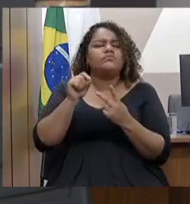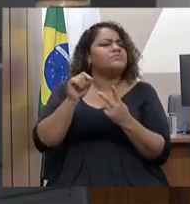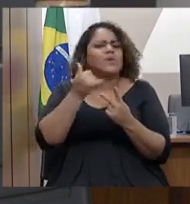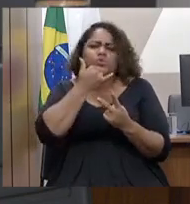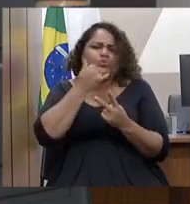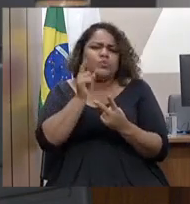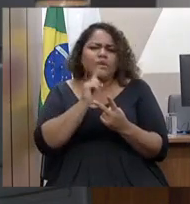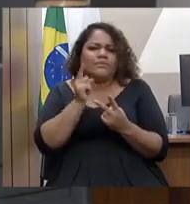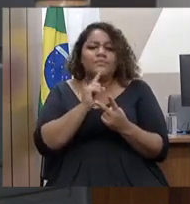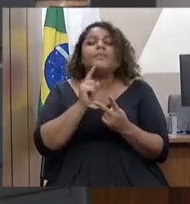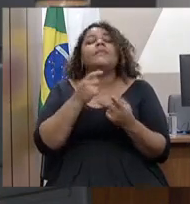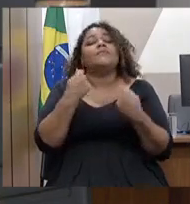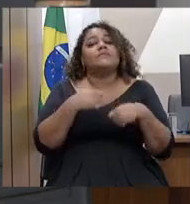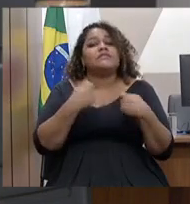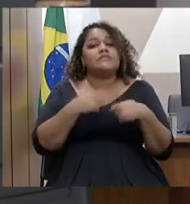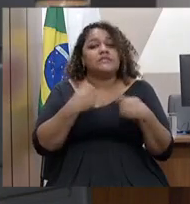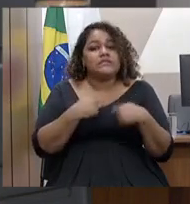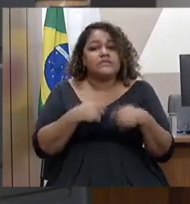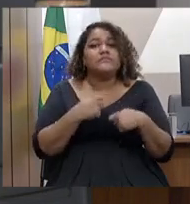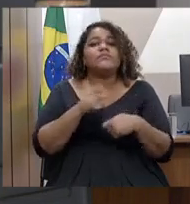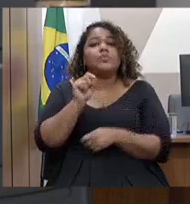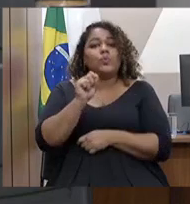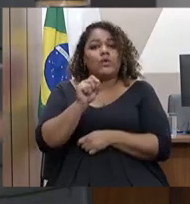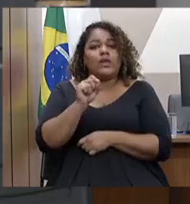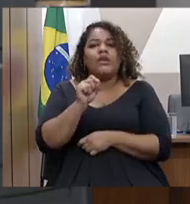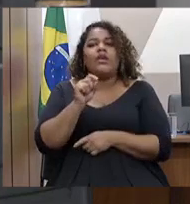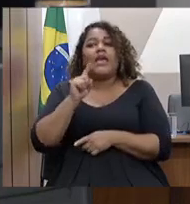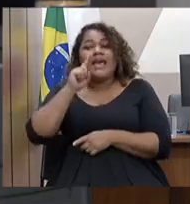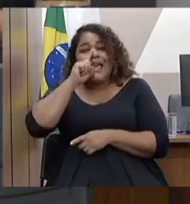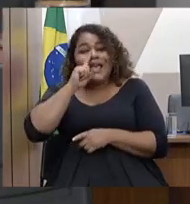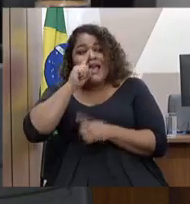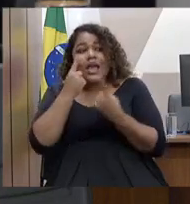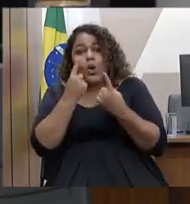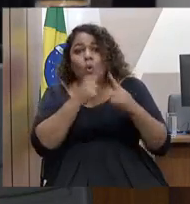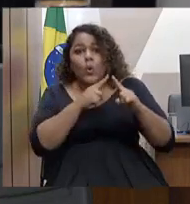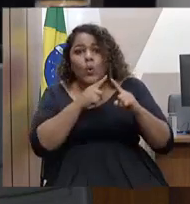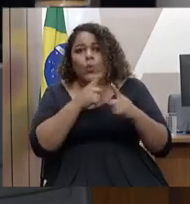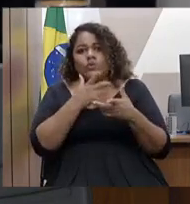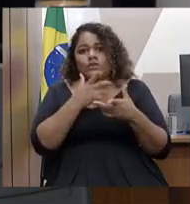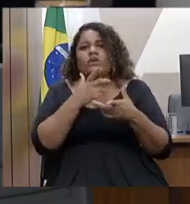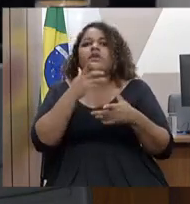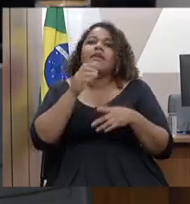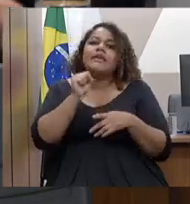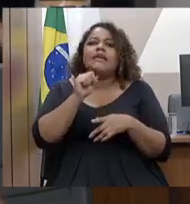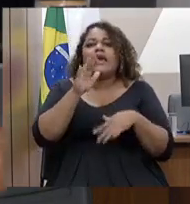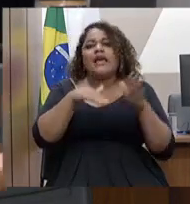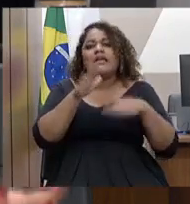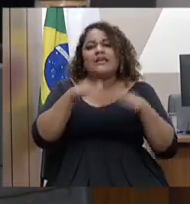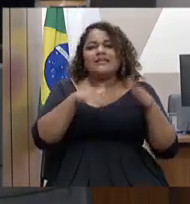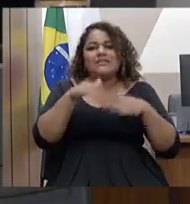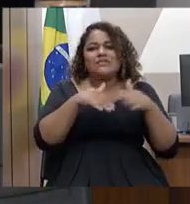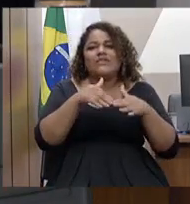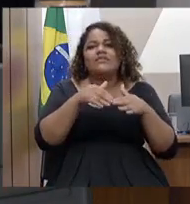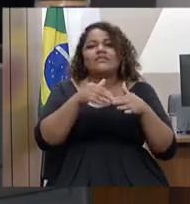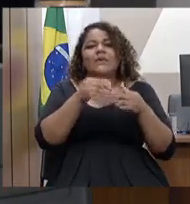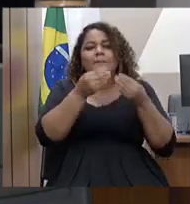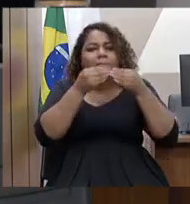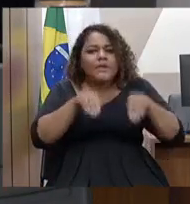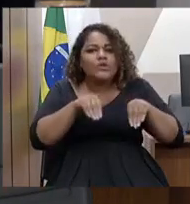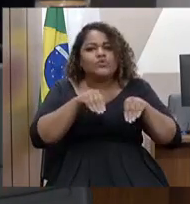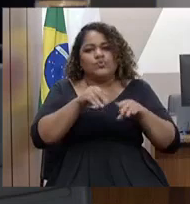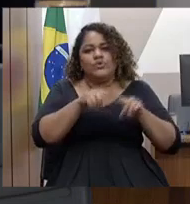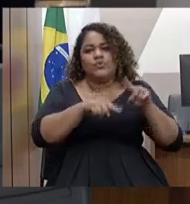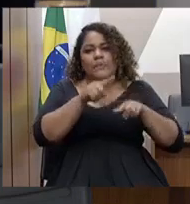medidas necessárias suficientes para eliminação de ameaças e possíveis resultados aos bens ambientais em situações que ainda